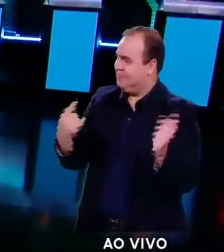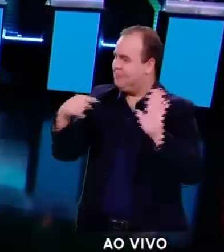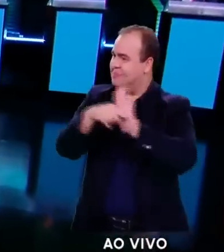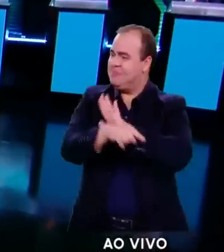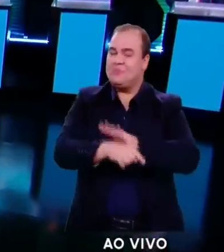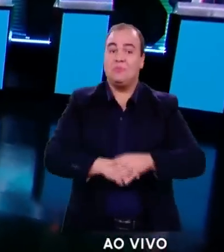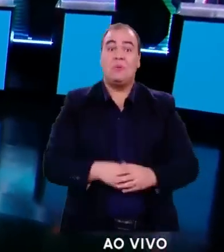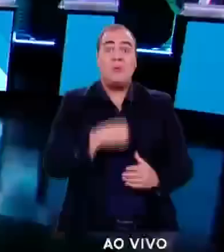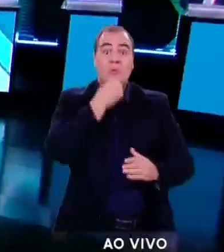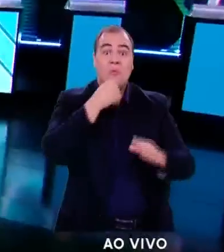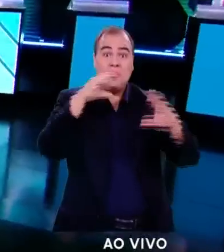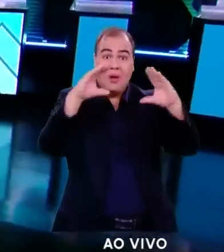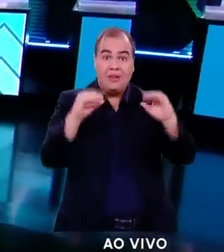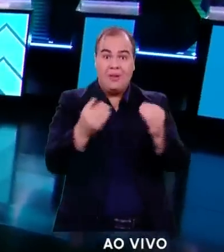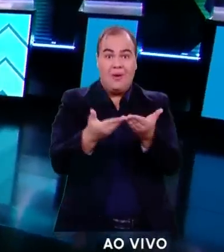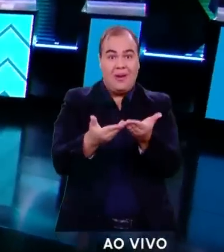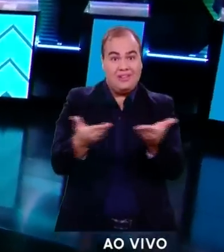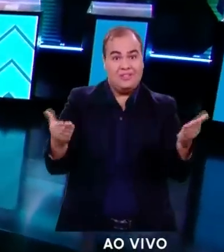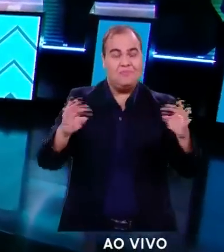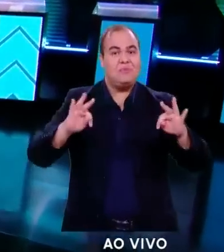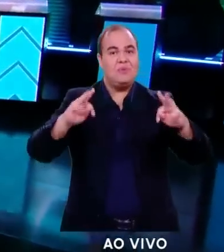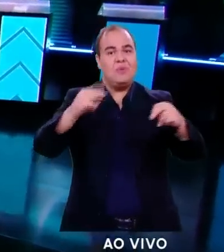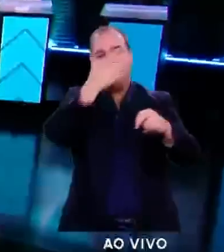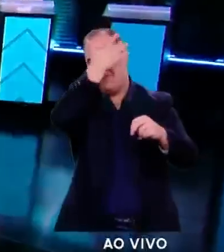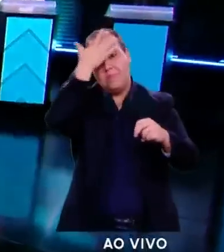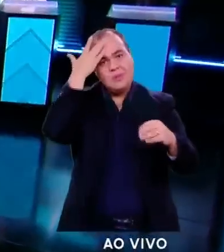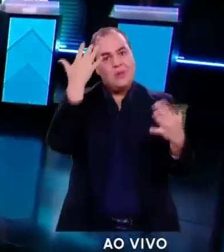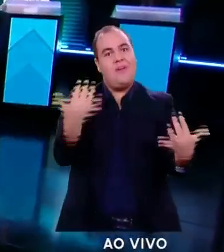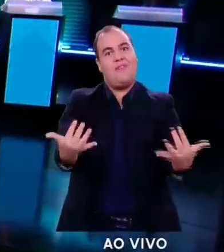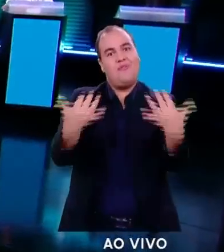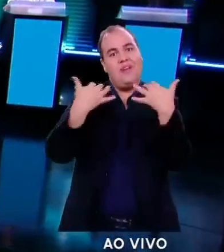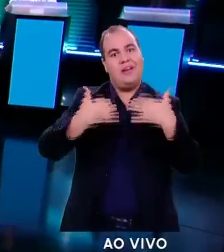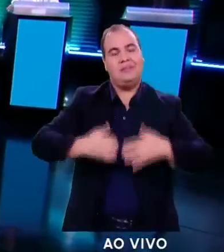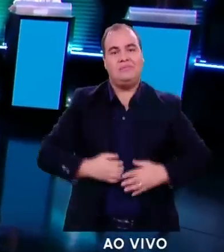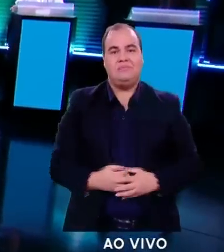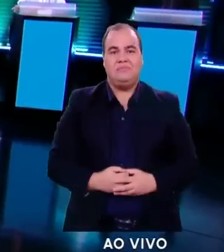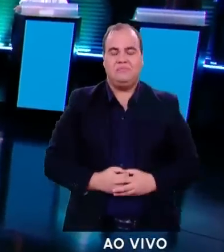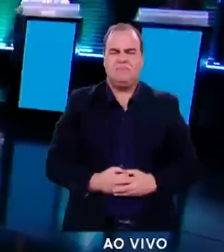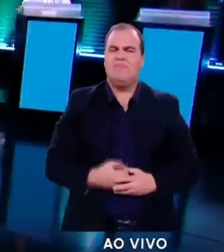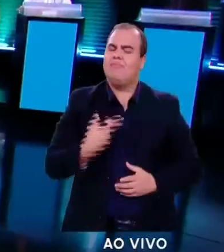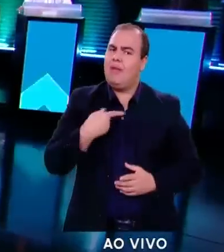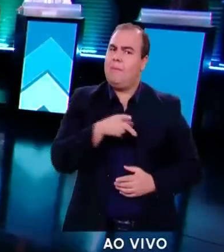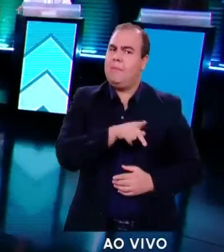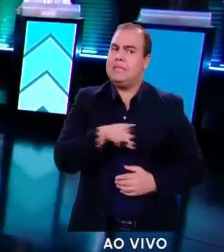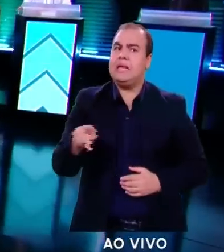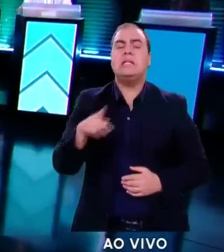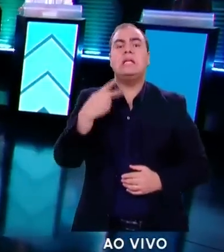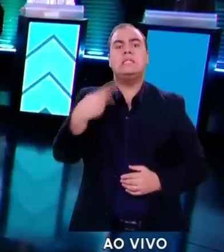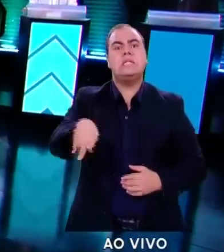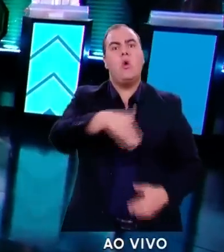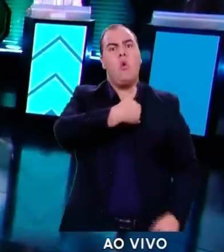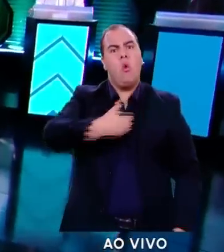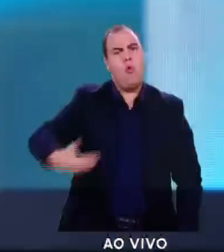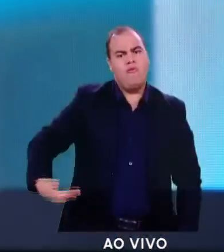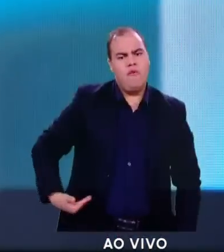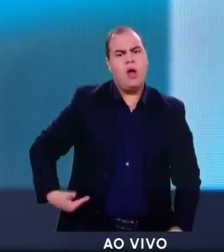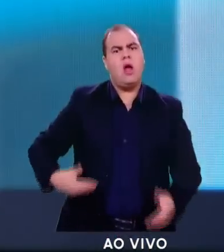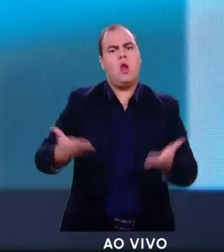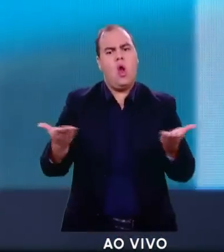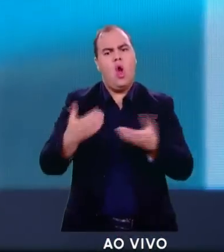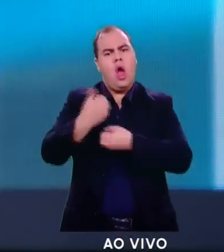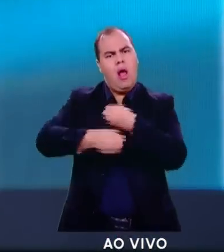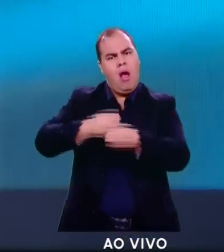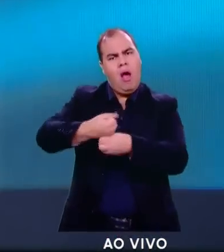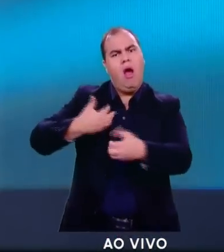Presidente Boa noite Nascimento Boa noite a todos que estão aqui acompanhando a gente Presidente o seu governo concedeu nos últimos anos